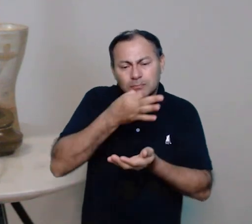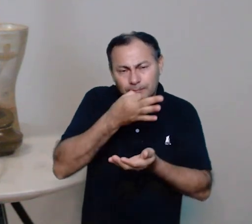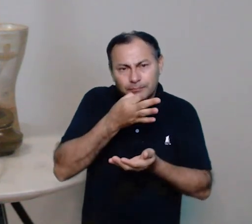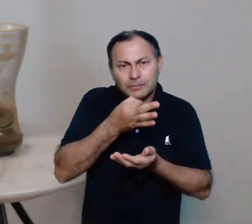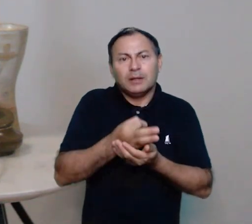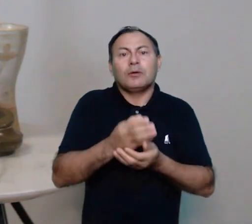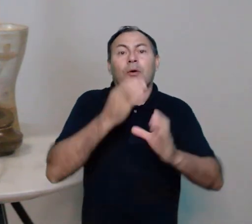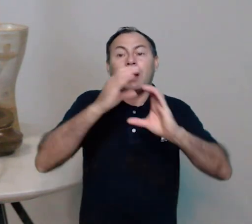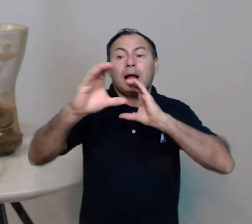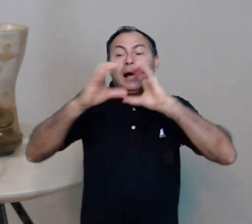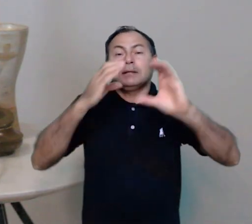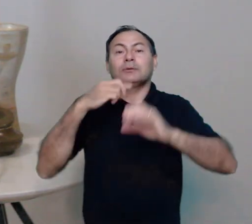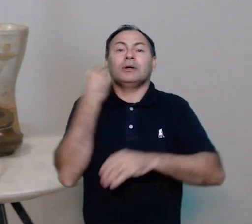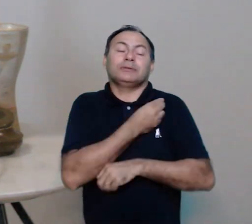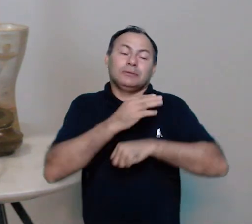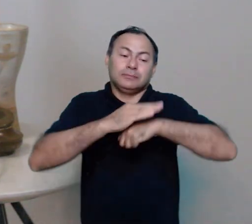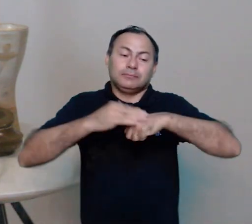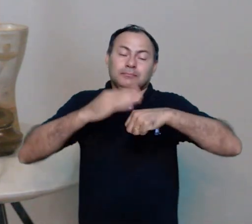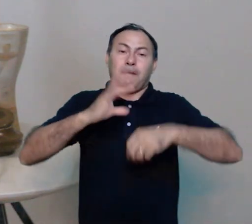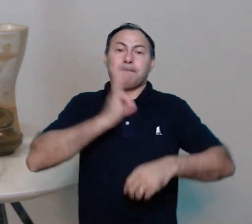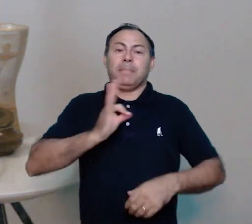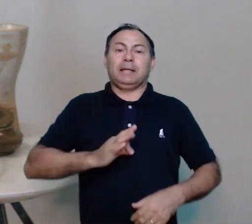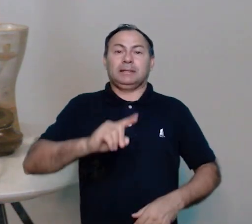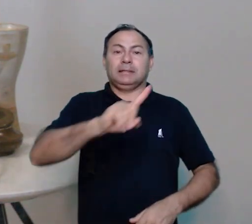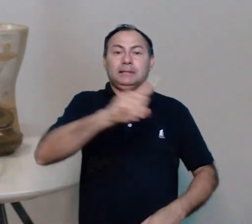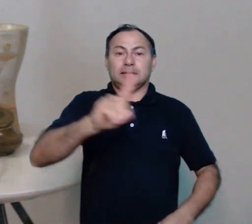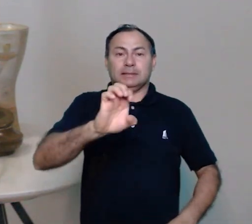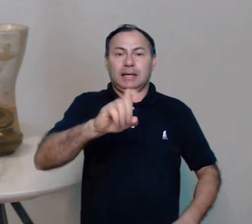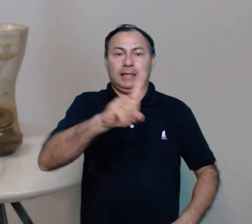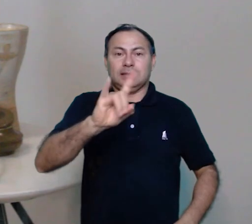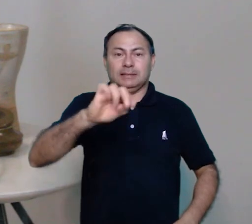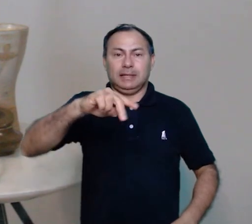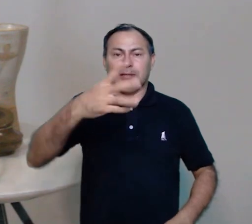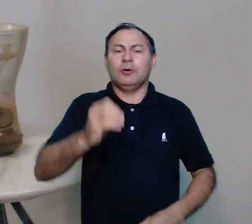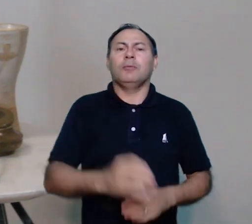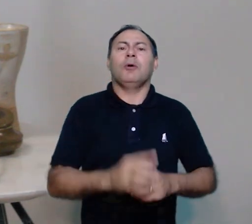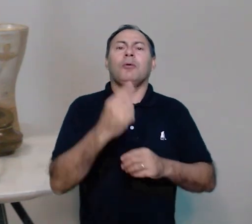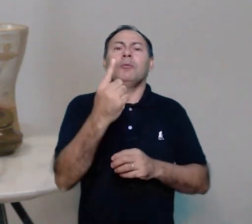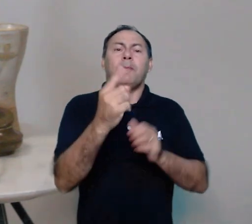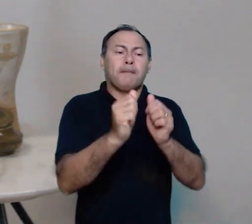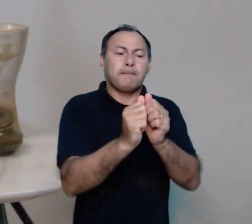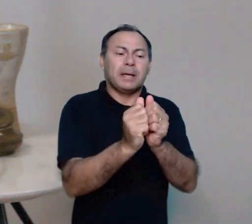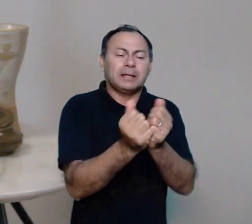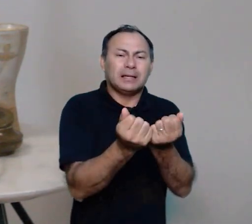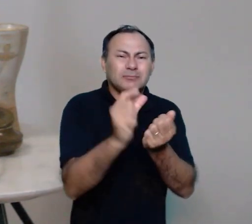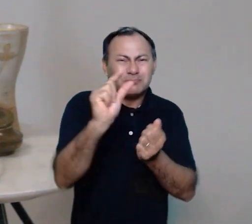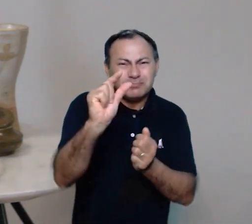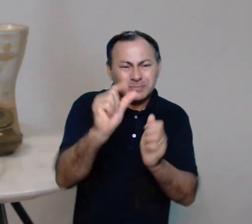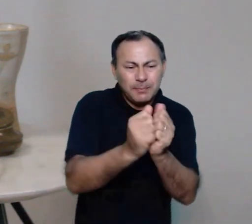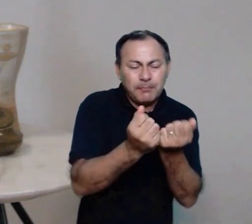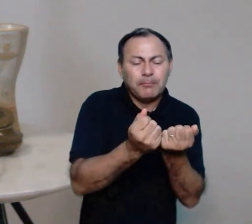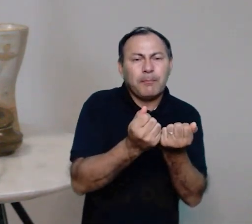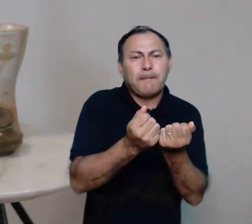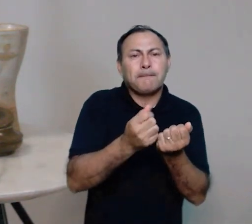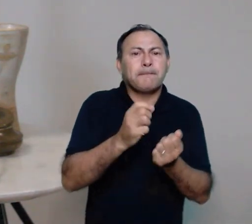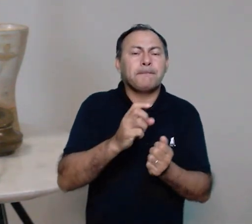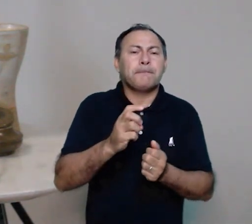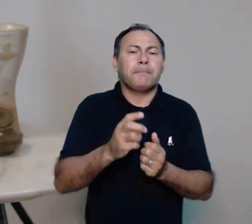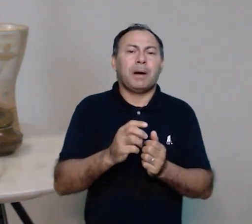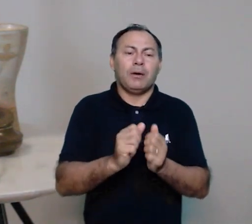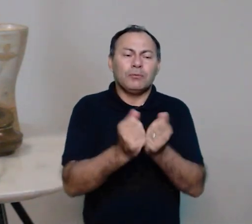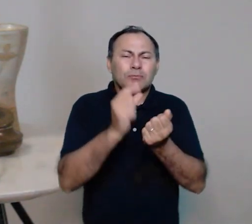pão. Como canta o nosso querido Padre Zezinho, por um pedaço de pão e